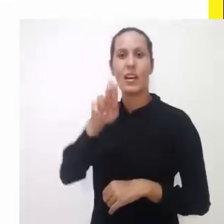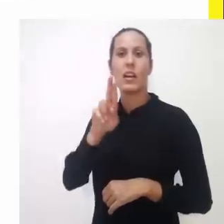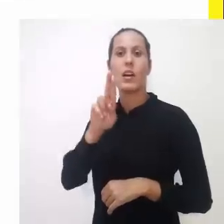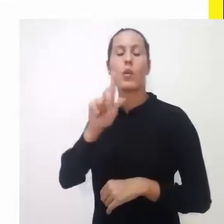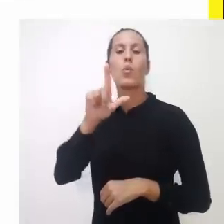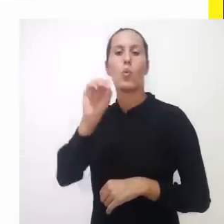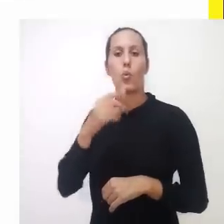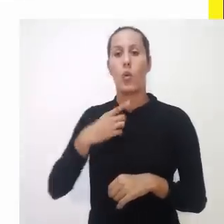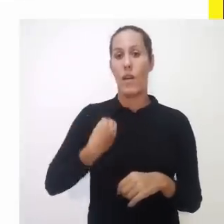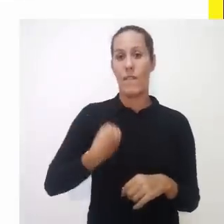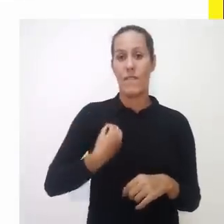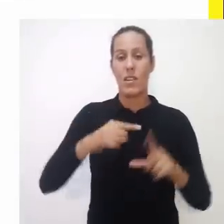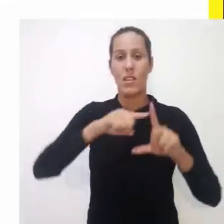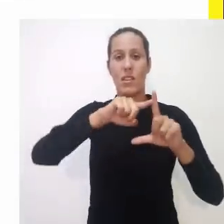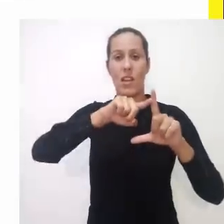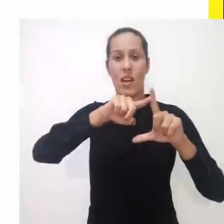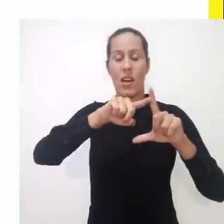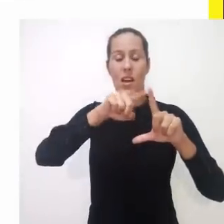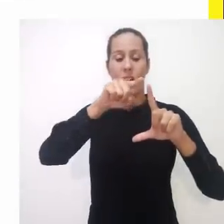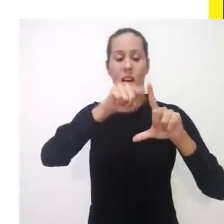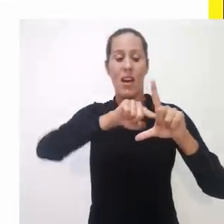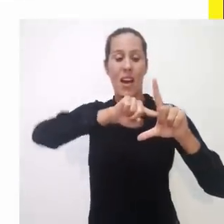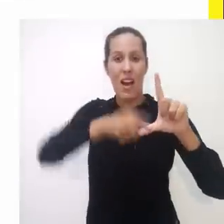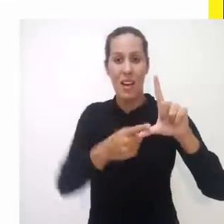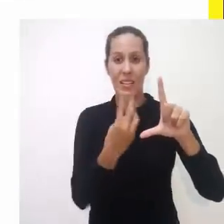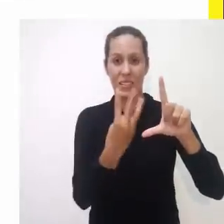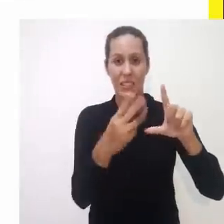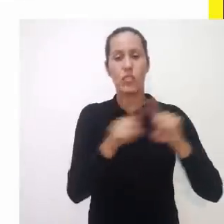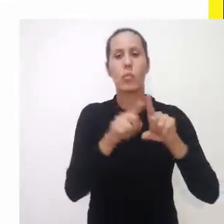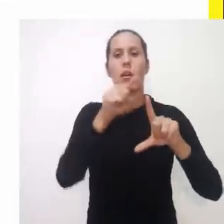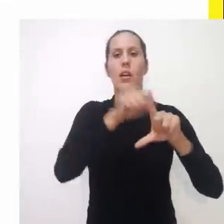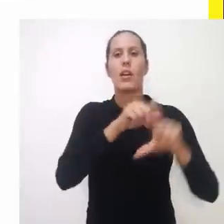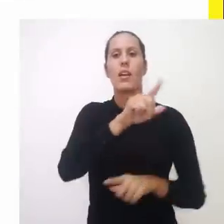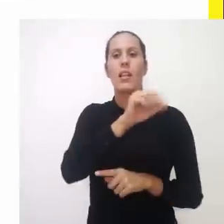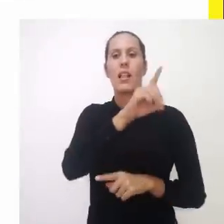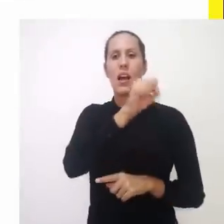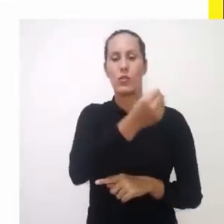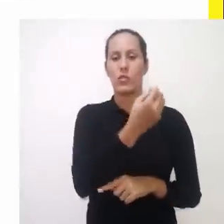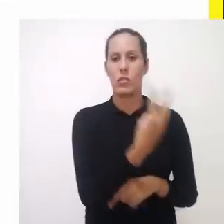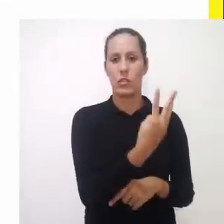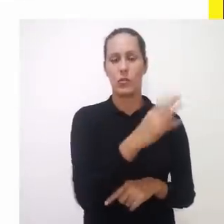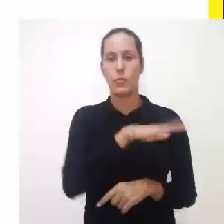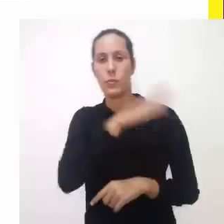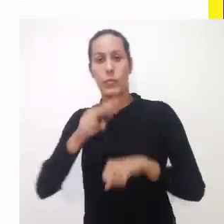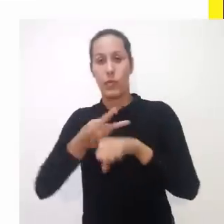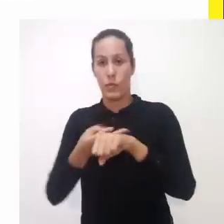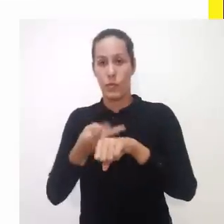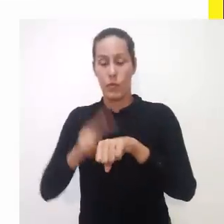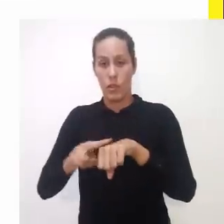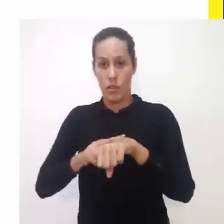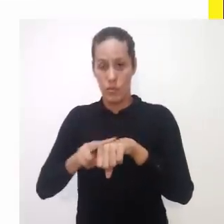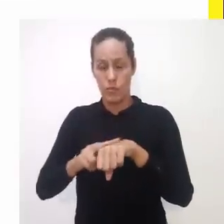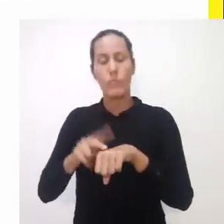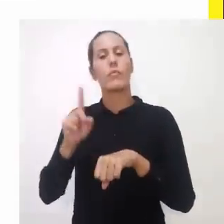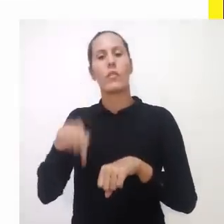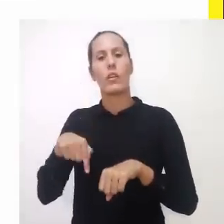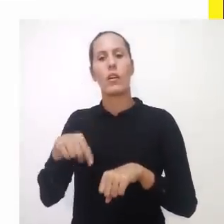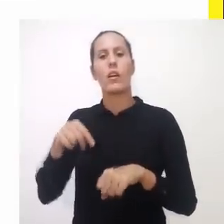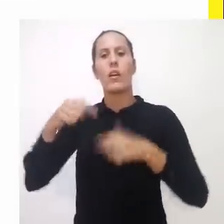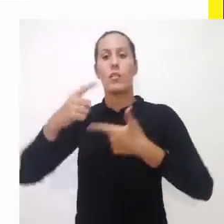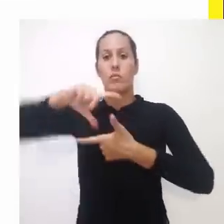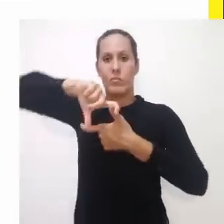Tem 3 lados e vai ter 3 ângulos internos. A parte verde é um quadrilátero. O quadrilátero,